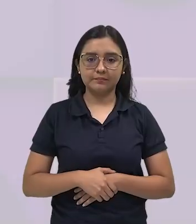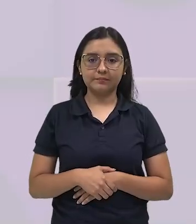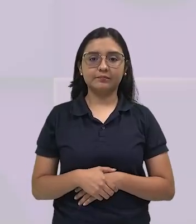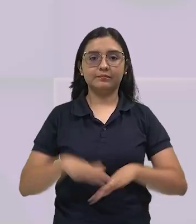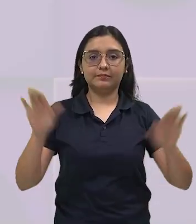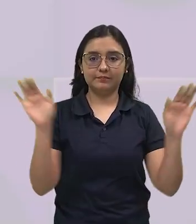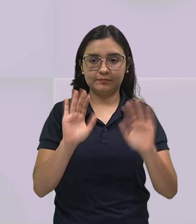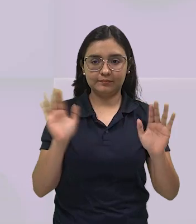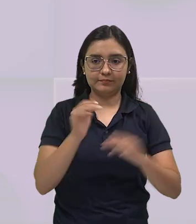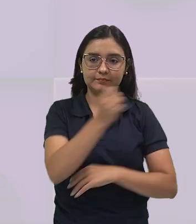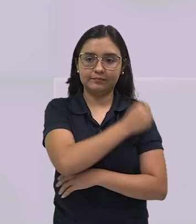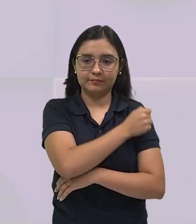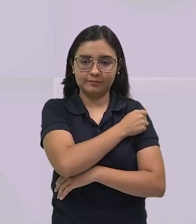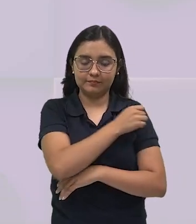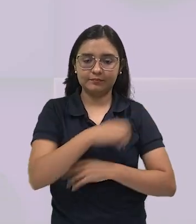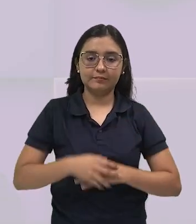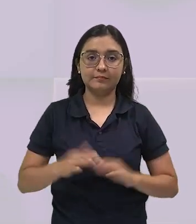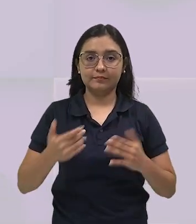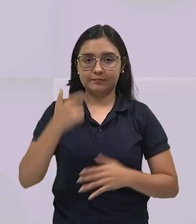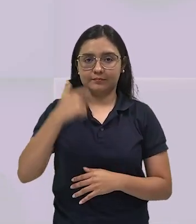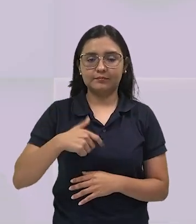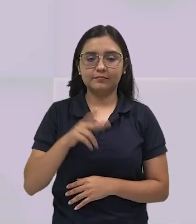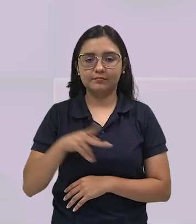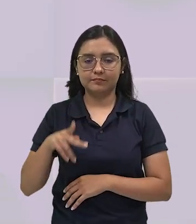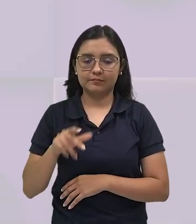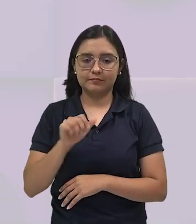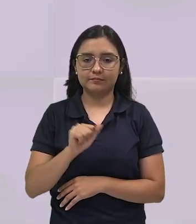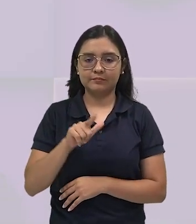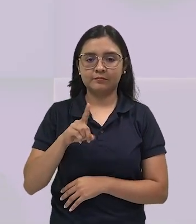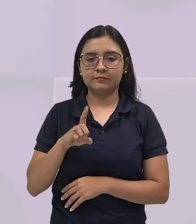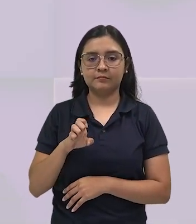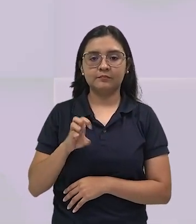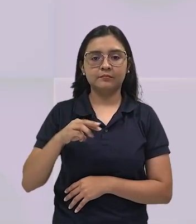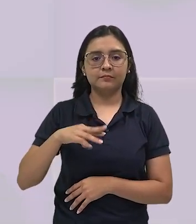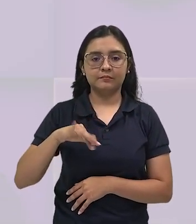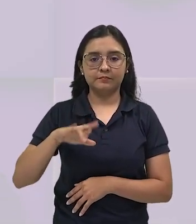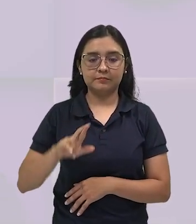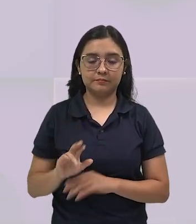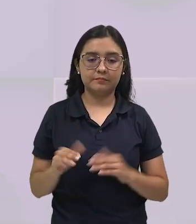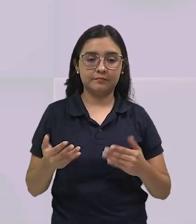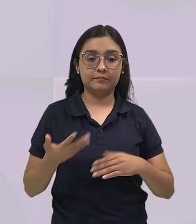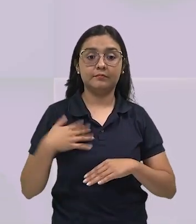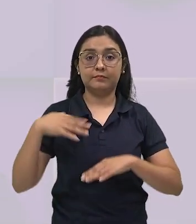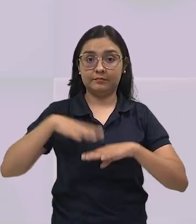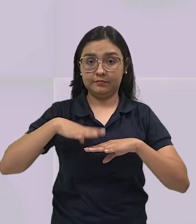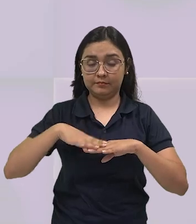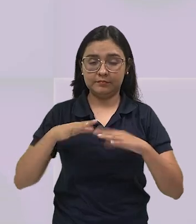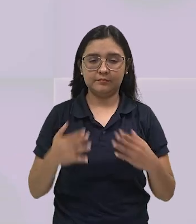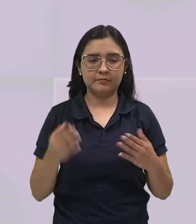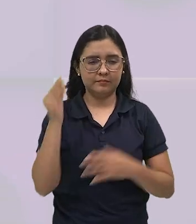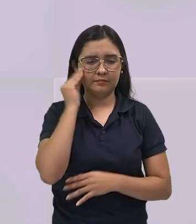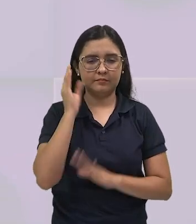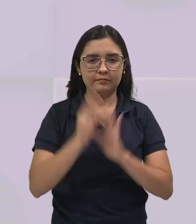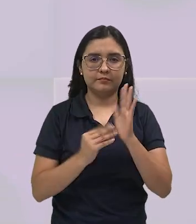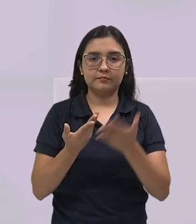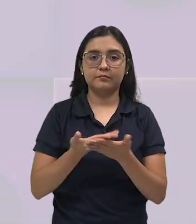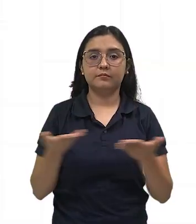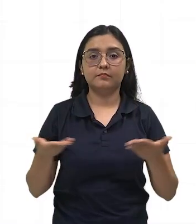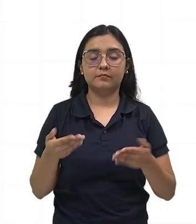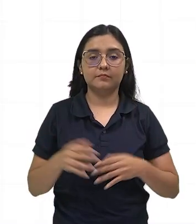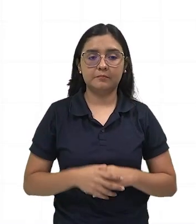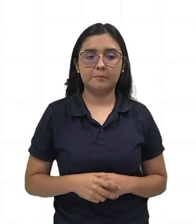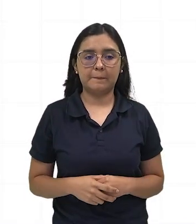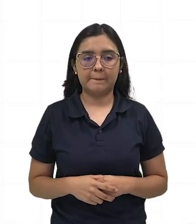Olá, meu povo do oitavo aninho. Eu sou o professor Aldemir Malveira, de Matemática. Vejamos o que